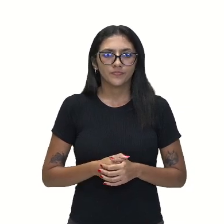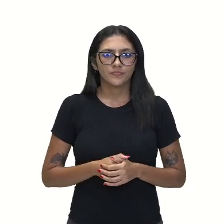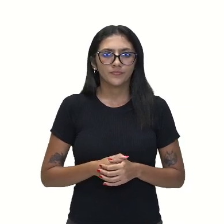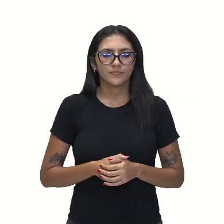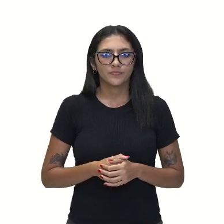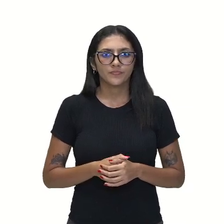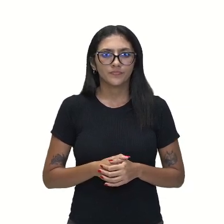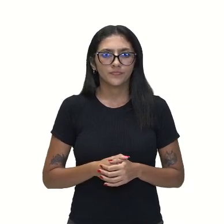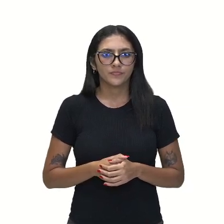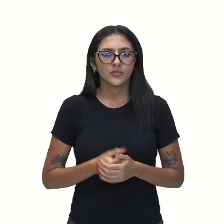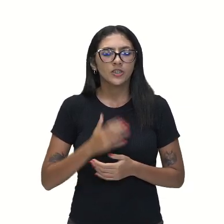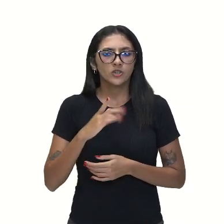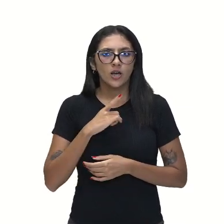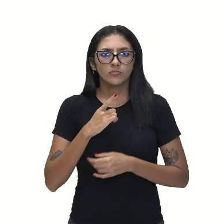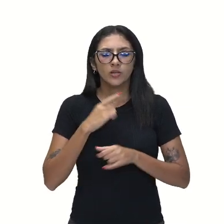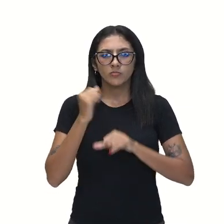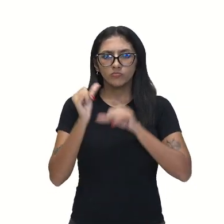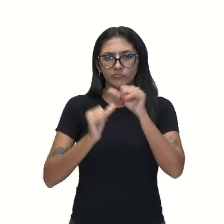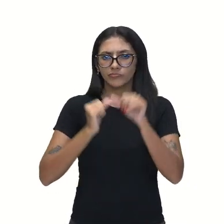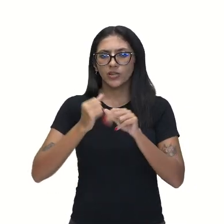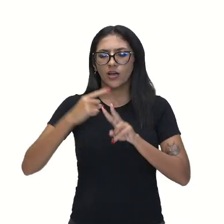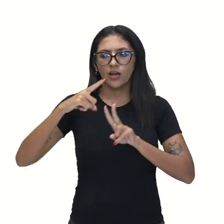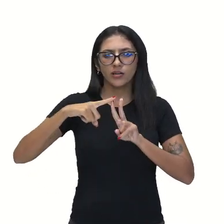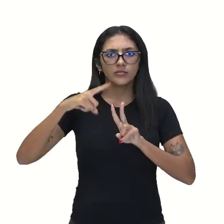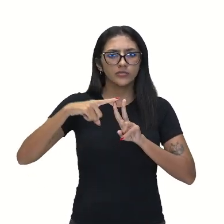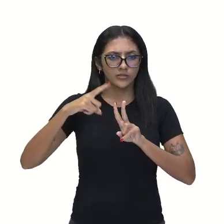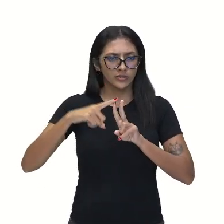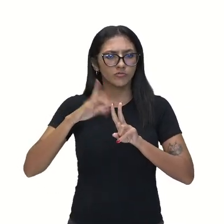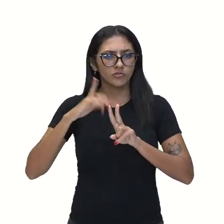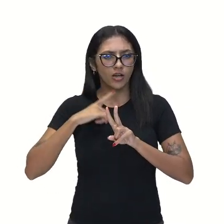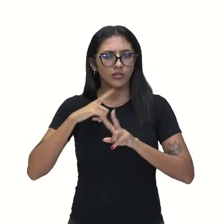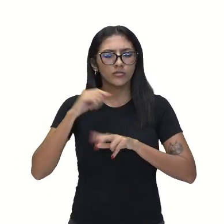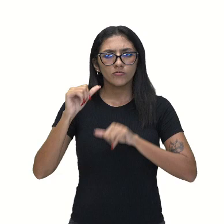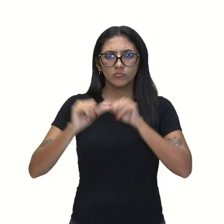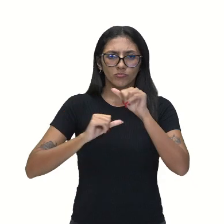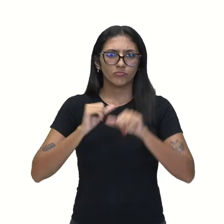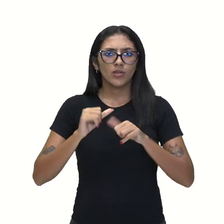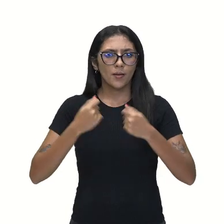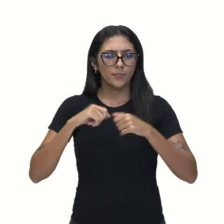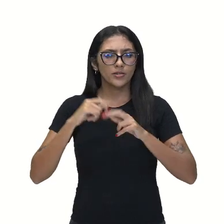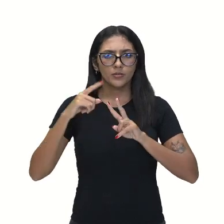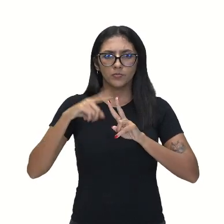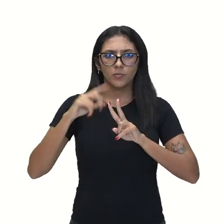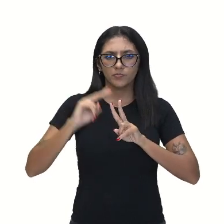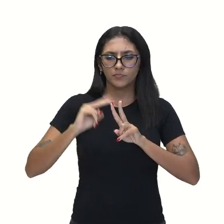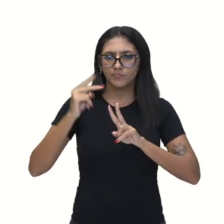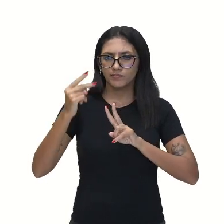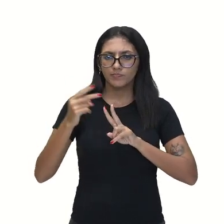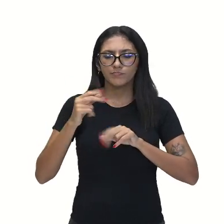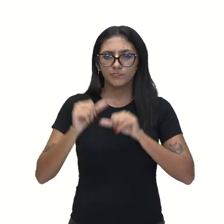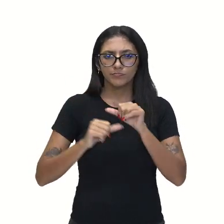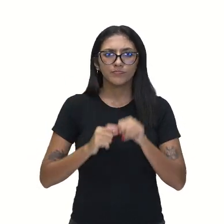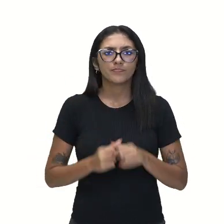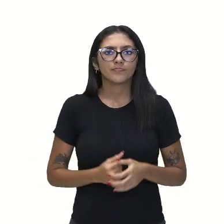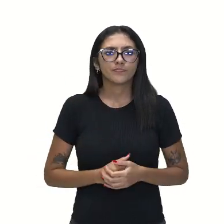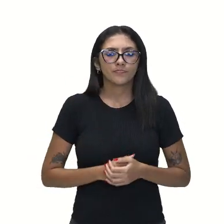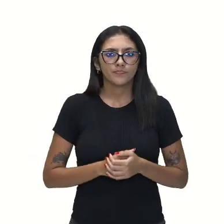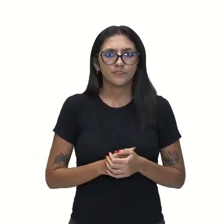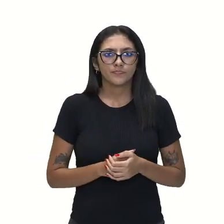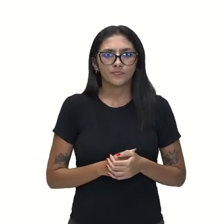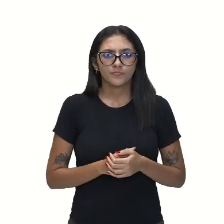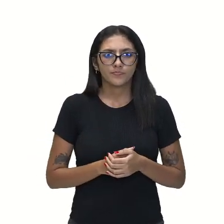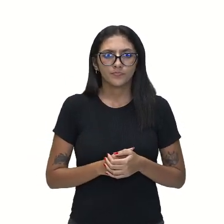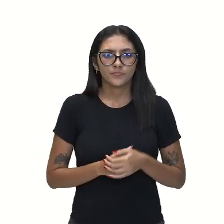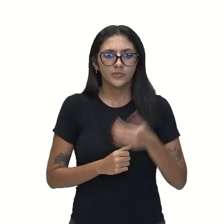Vamos logo transformar essa radiciação numa potência? Então, nós vamos repetir aqui